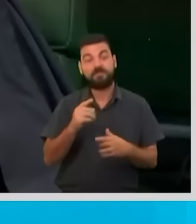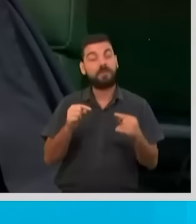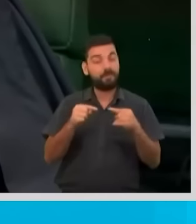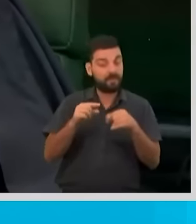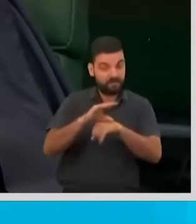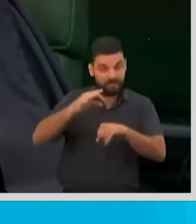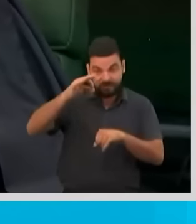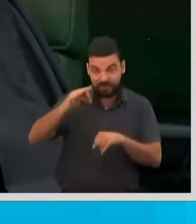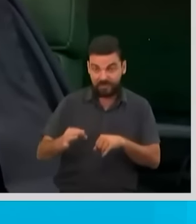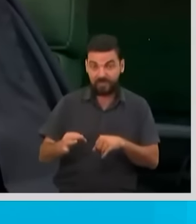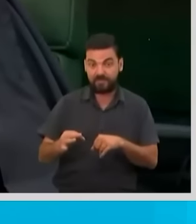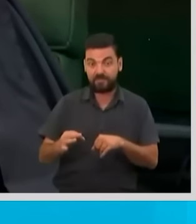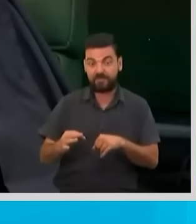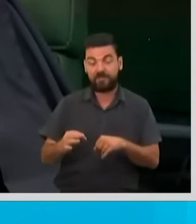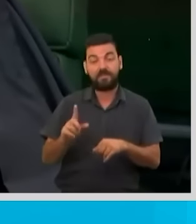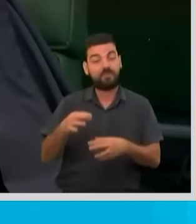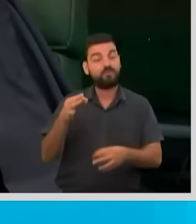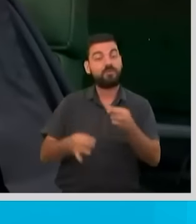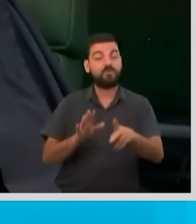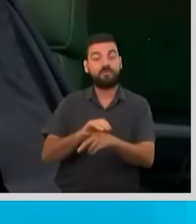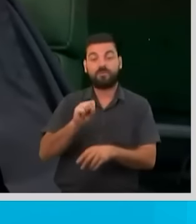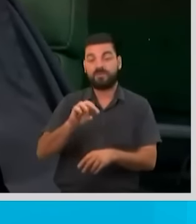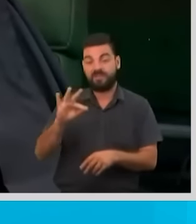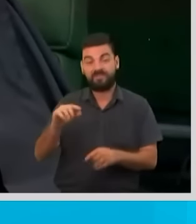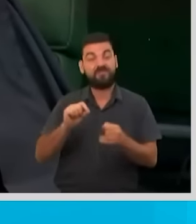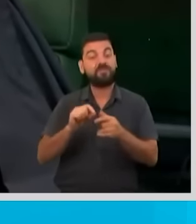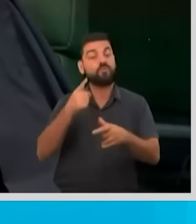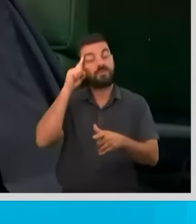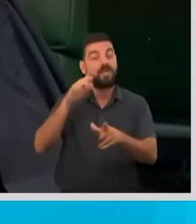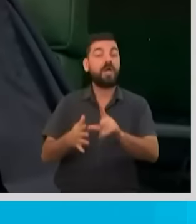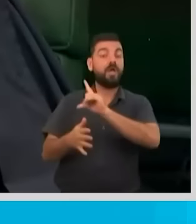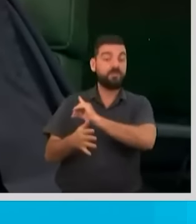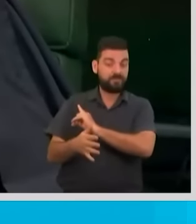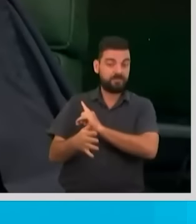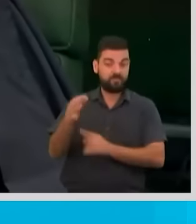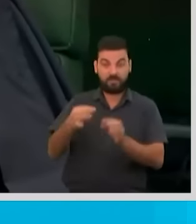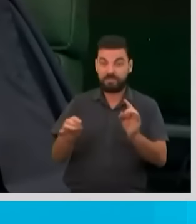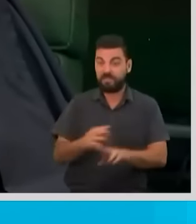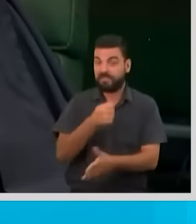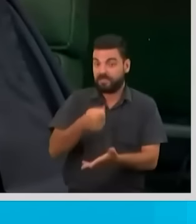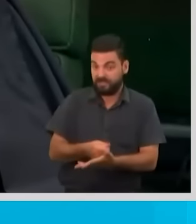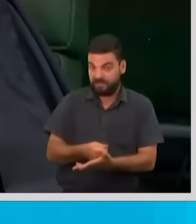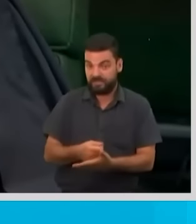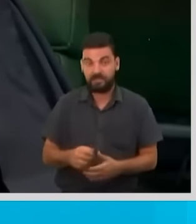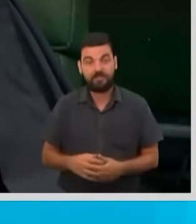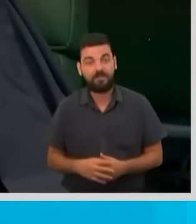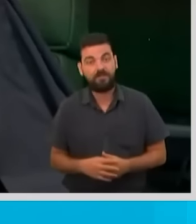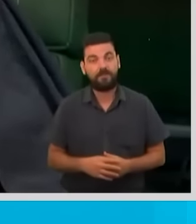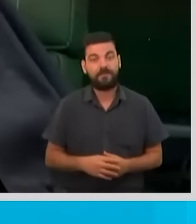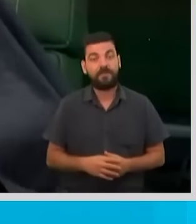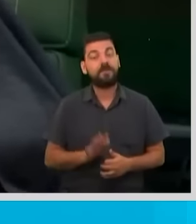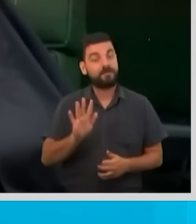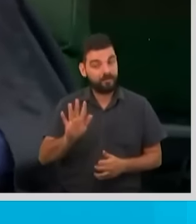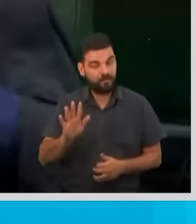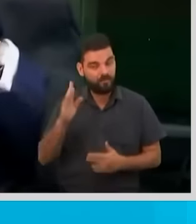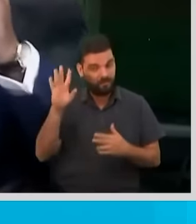musk a postura do ex em relação às tentativas do do judiciais né Ilegais do país de colocar alhe as